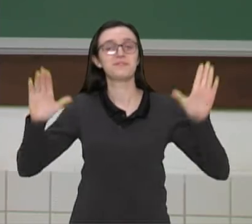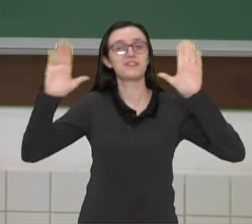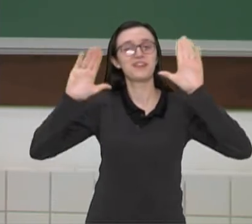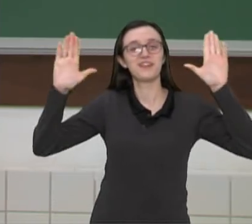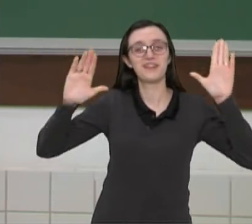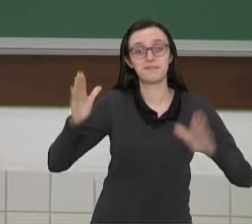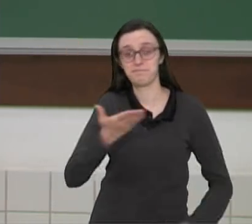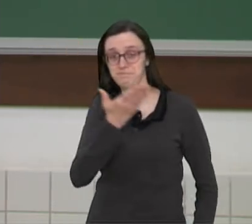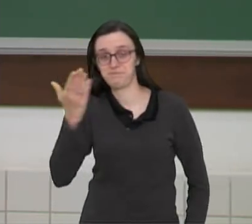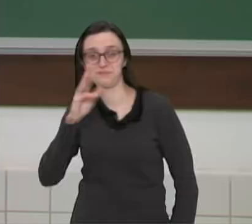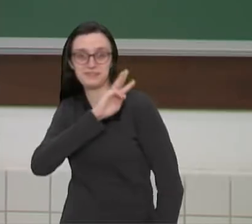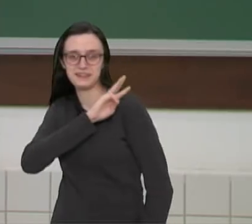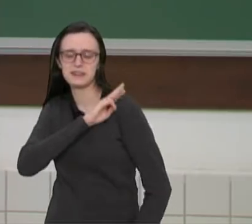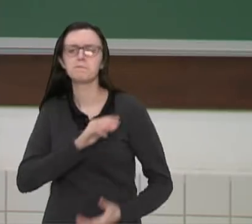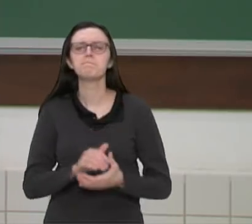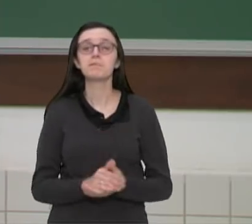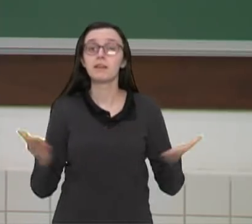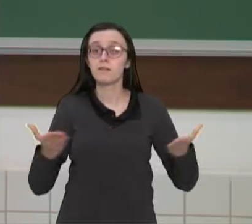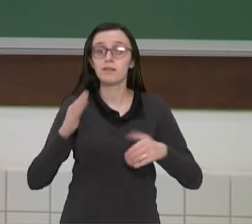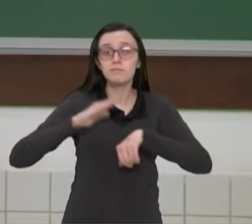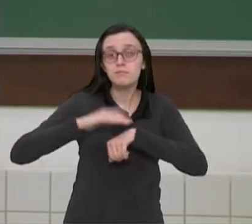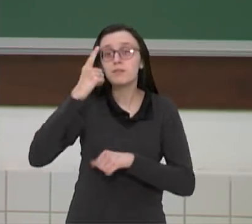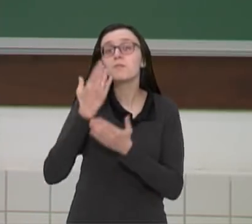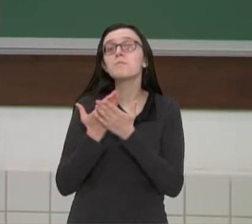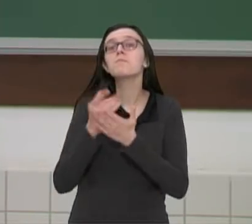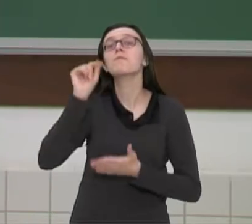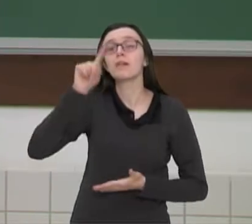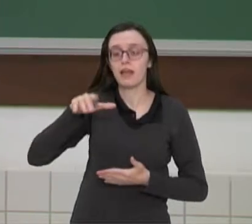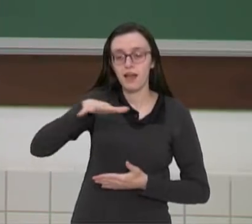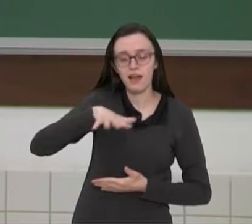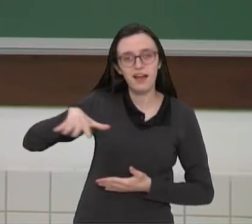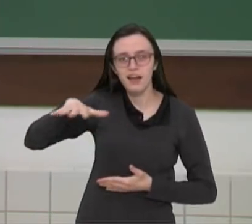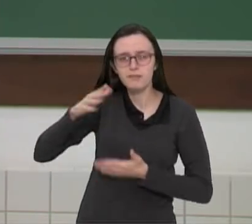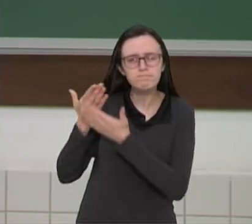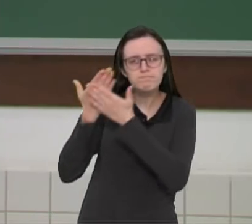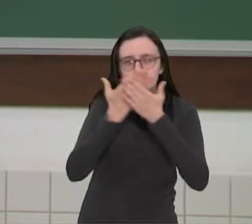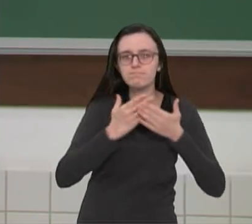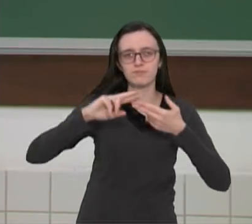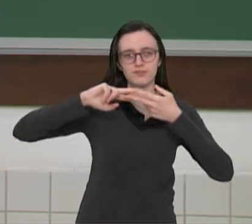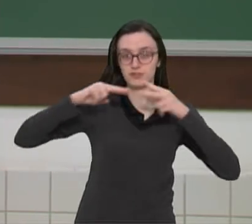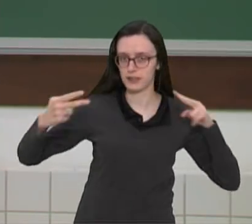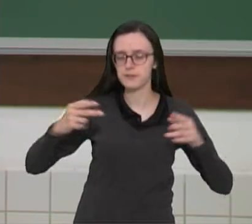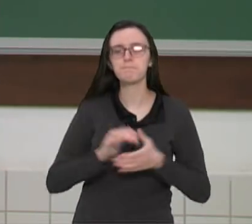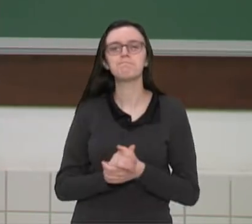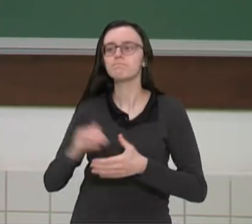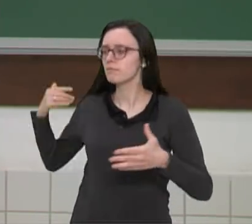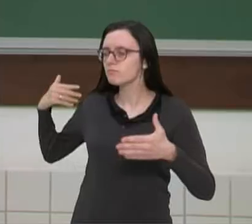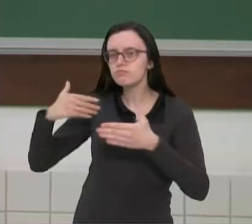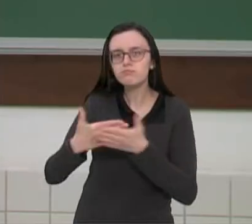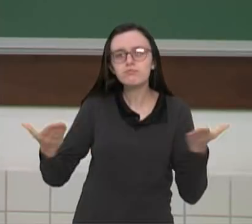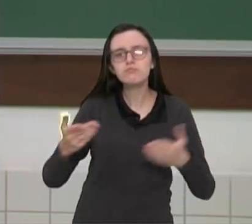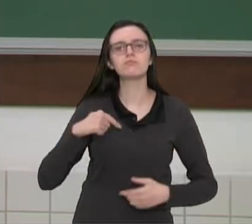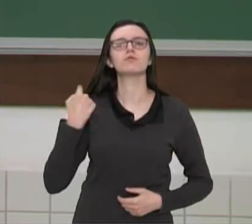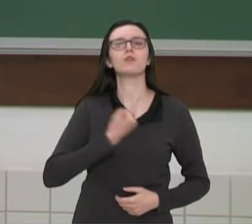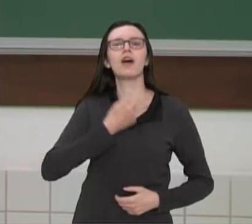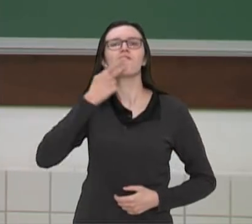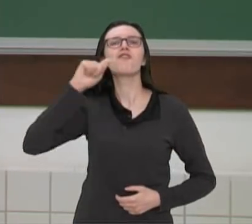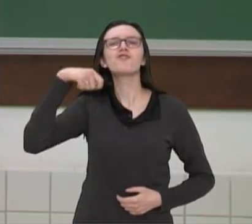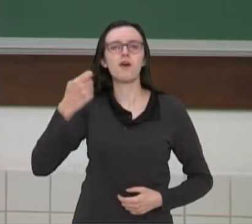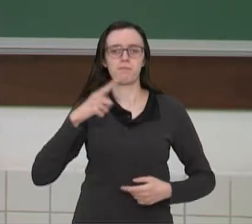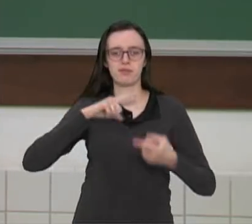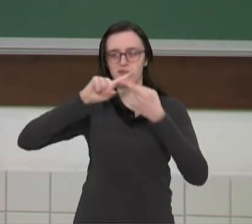Olá, terceira série. Vamos para mais uma aula de genética. Gente, até agora a gente estava falando então dos